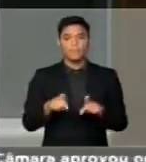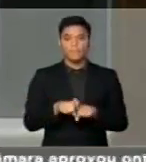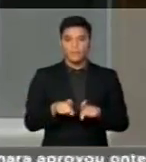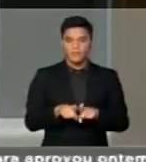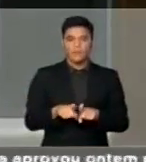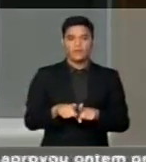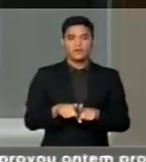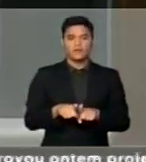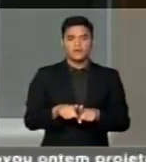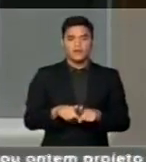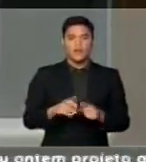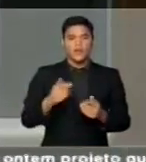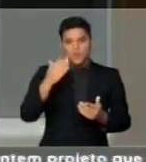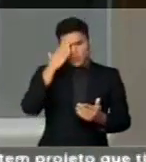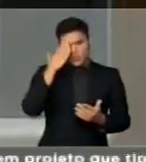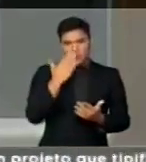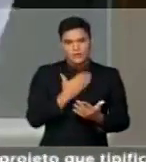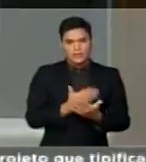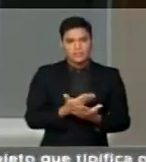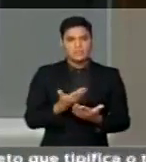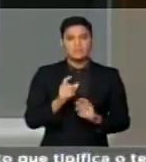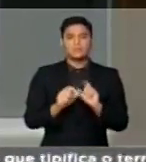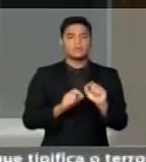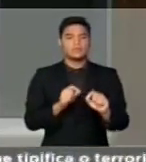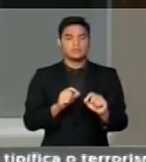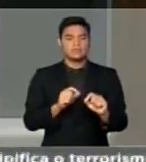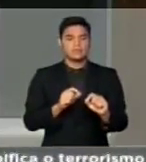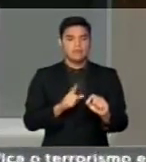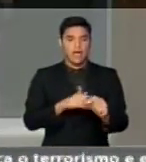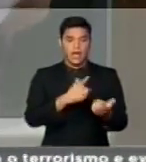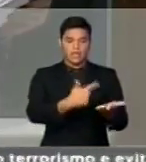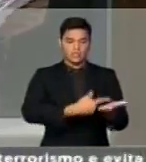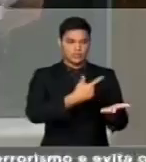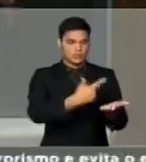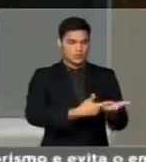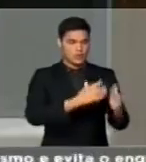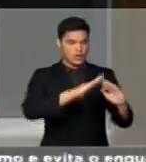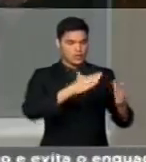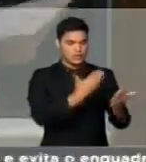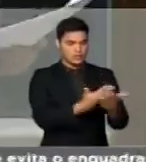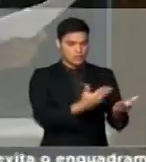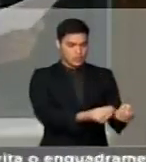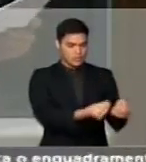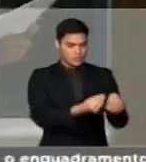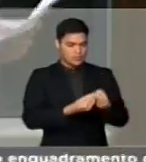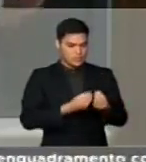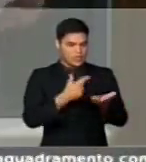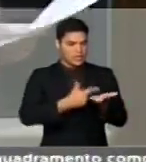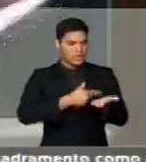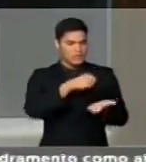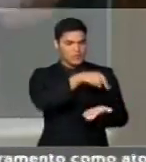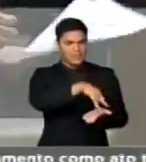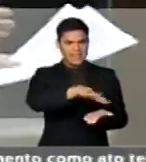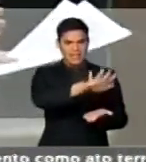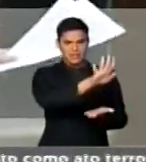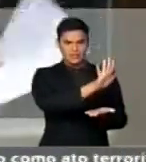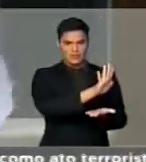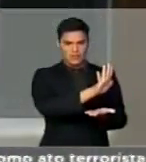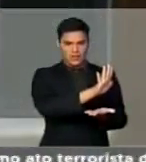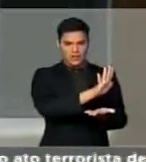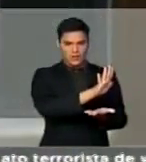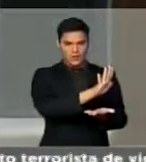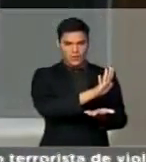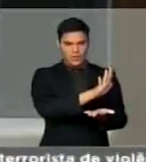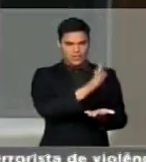senhor presidente e senhores deputados. Ou seja, as escolas recebem o livro didático nacional e depois compram as